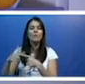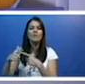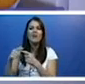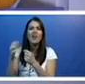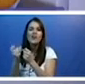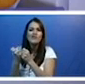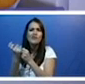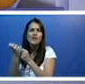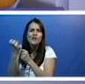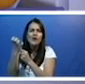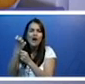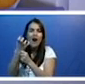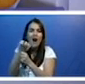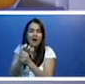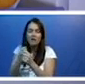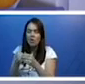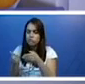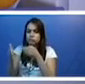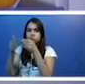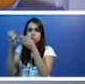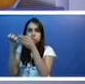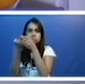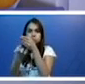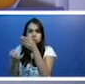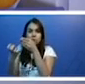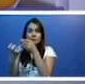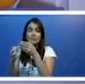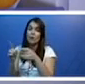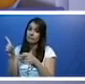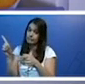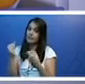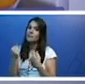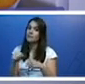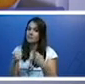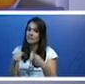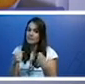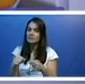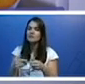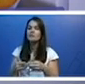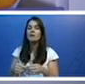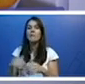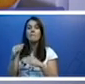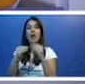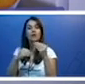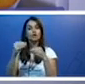lentamente eles corroem o vidro. Por esse motivo, essas soluções são conservadas em frascos de